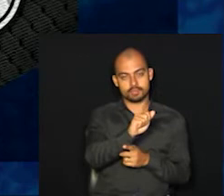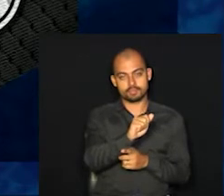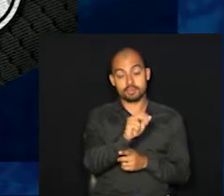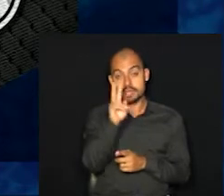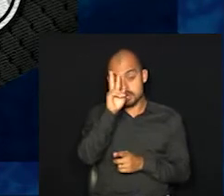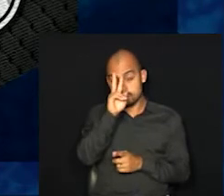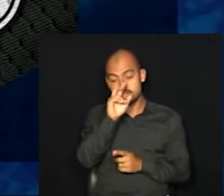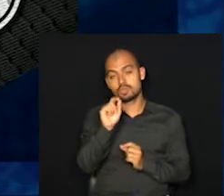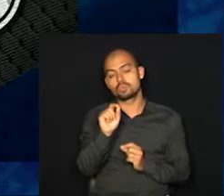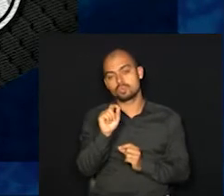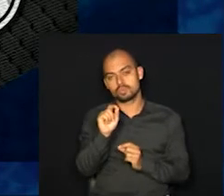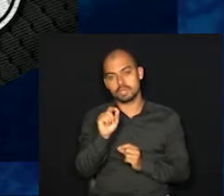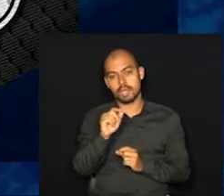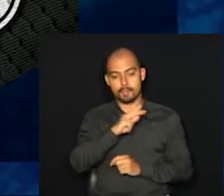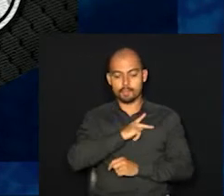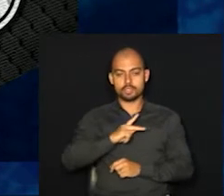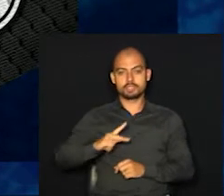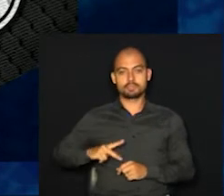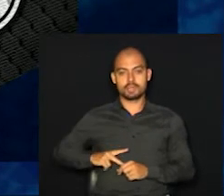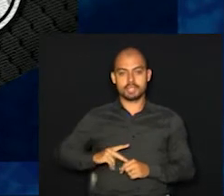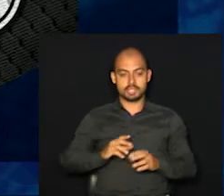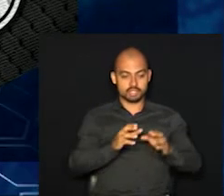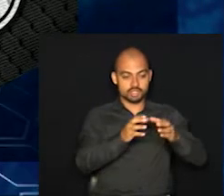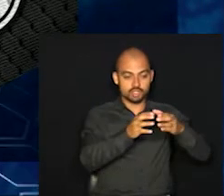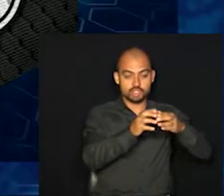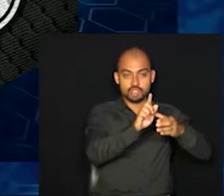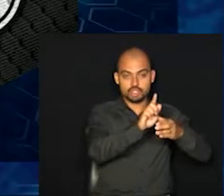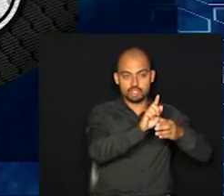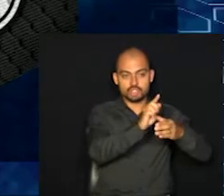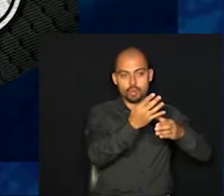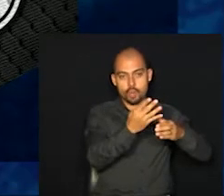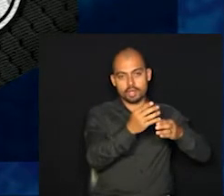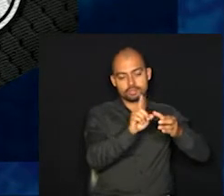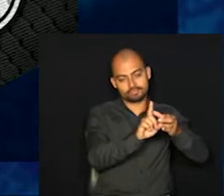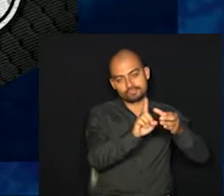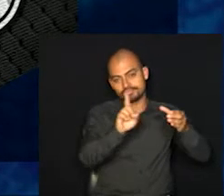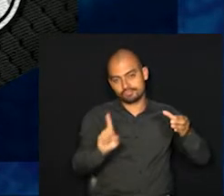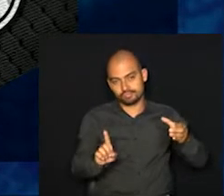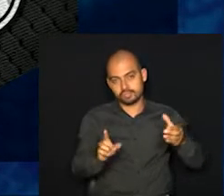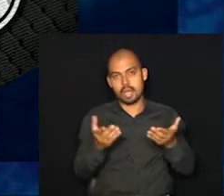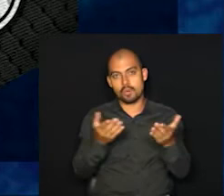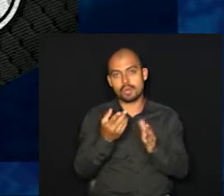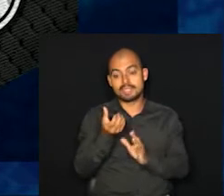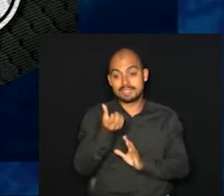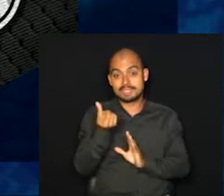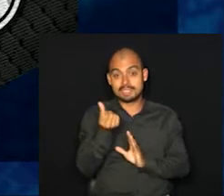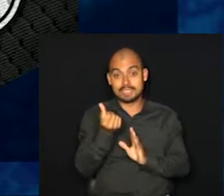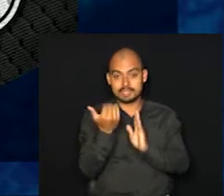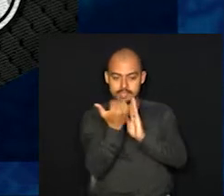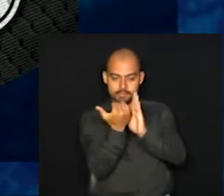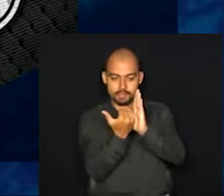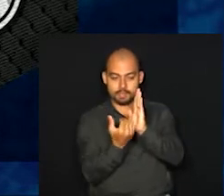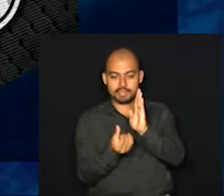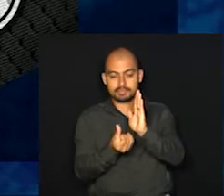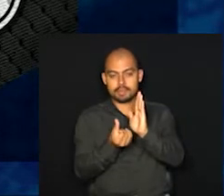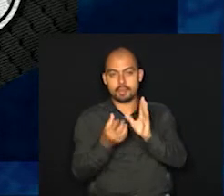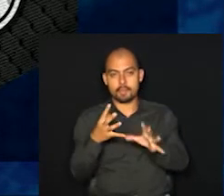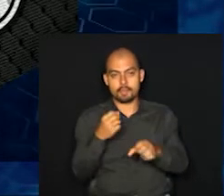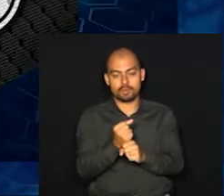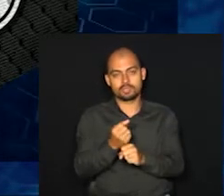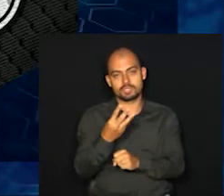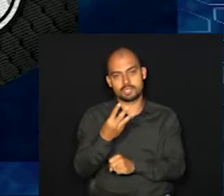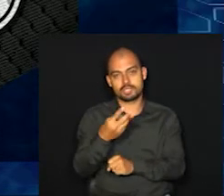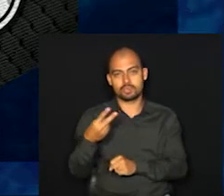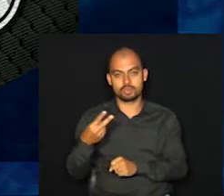Ponte se afastou do G4, neste momento é a sexta colocada com 32 pontos, e o Cuiabá, que é o